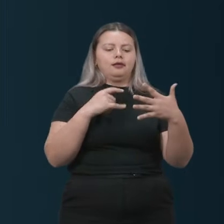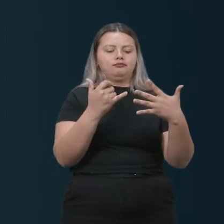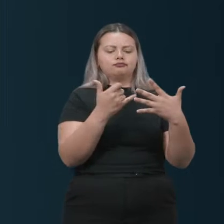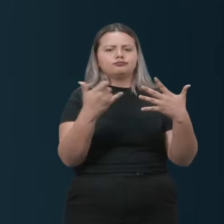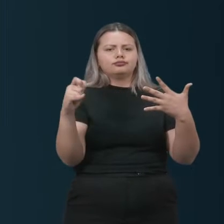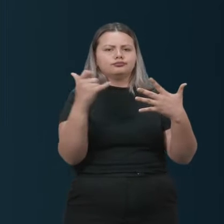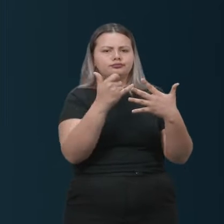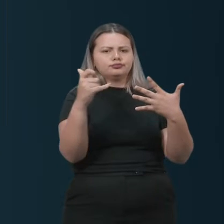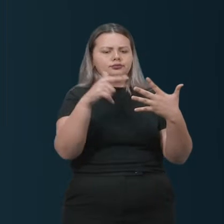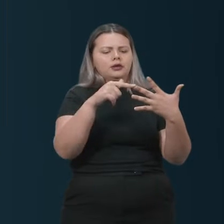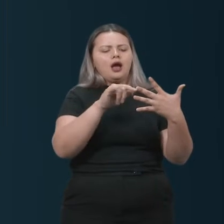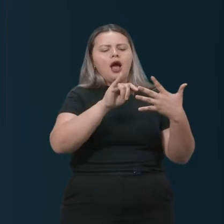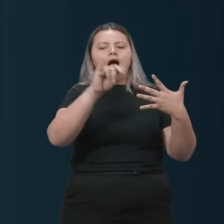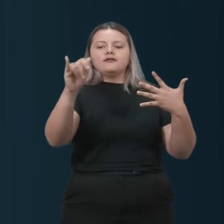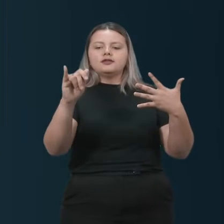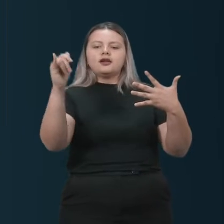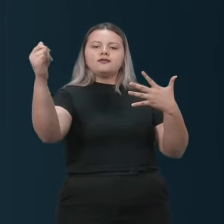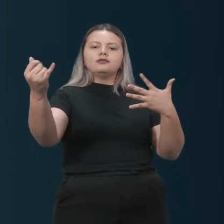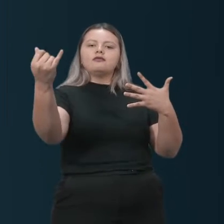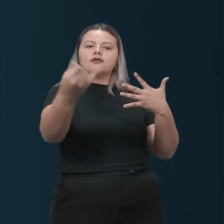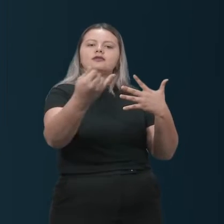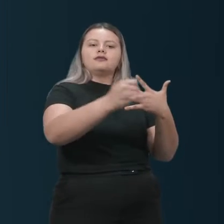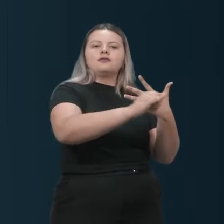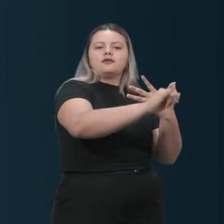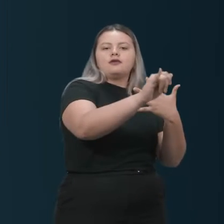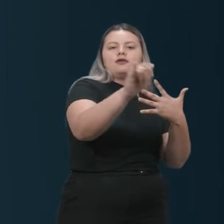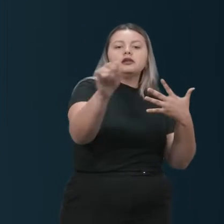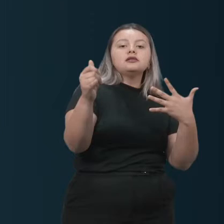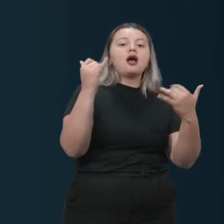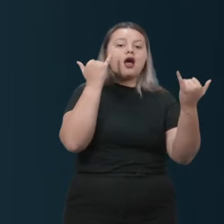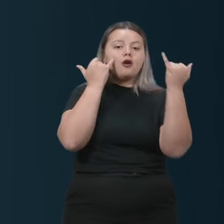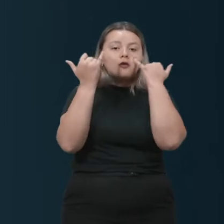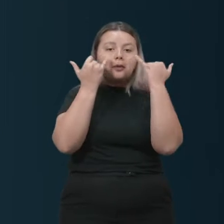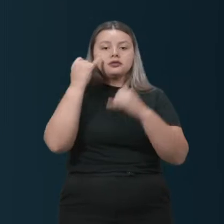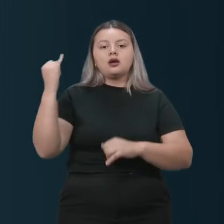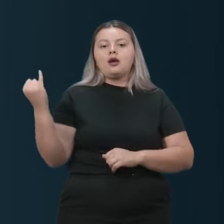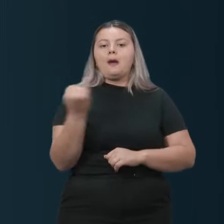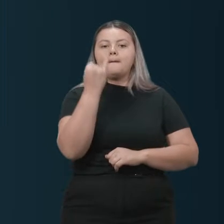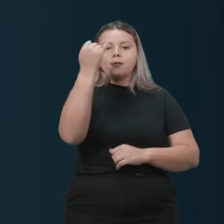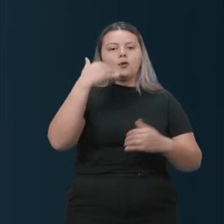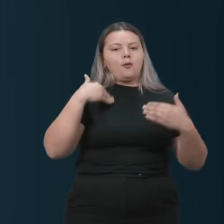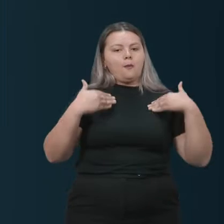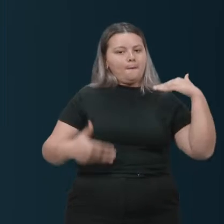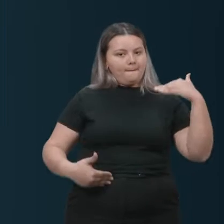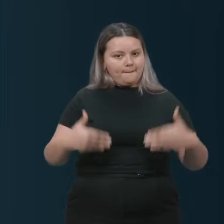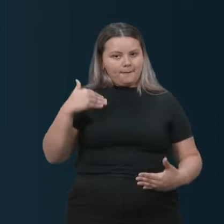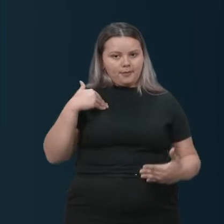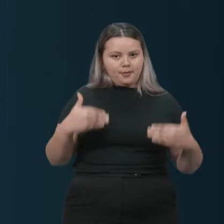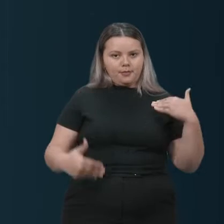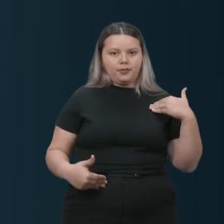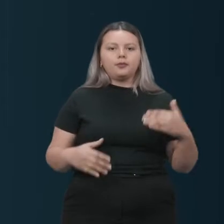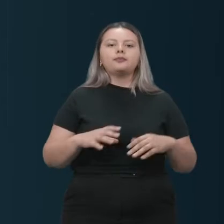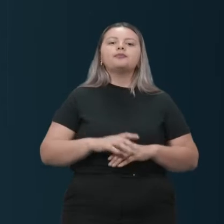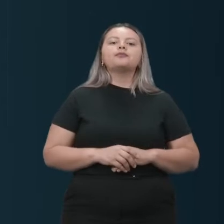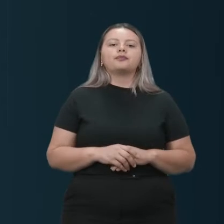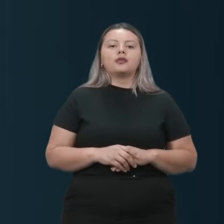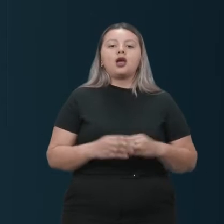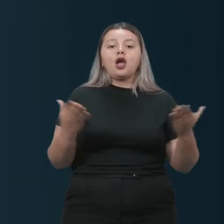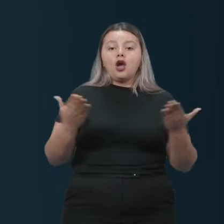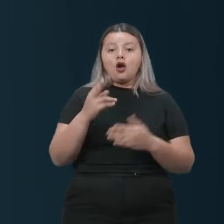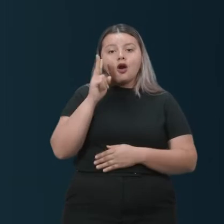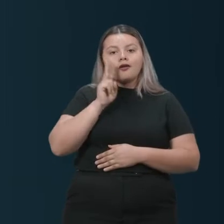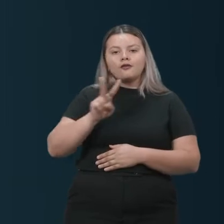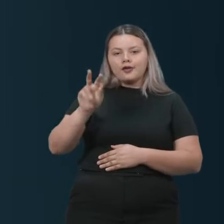entre vários neurônios, permitindo a transmissão de informações importantes no nosso corpo. A